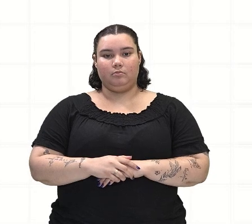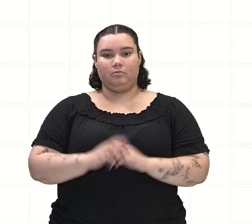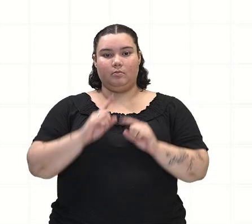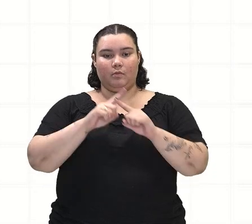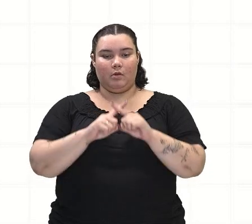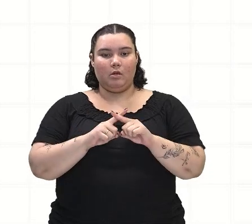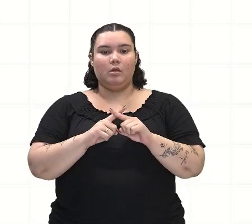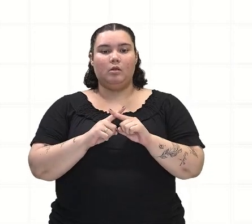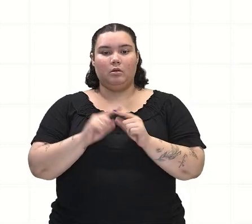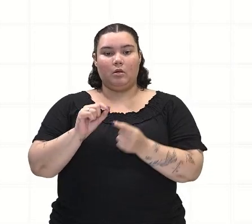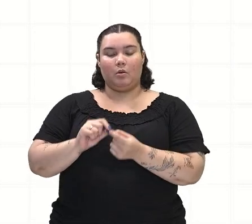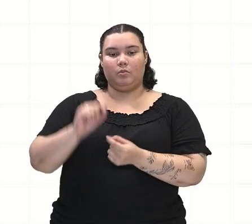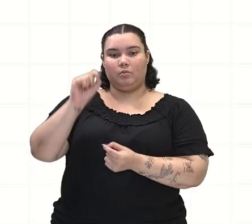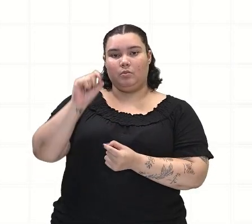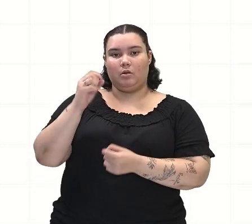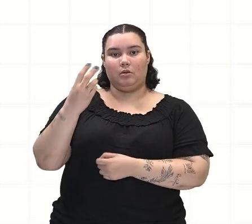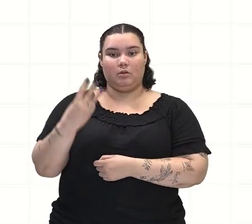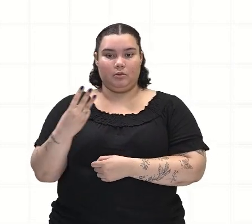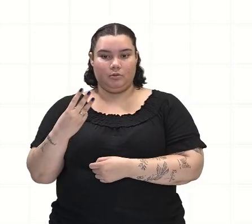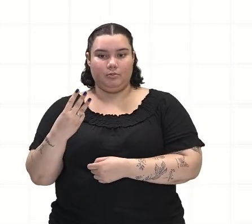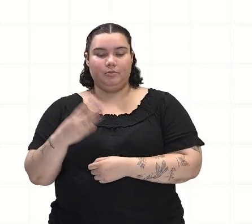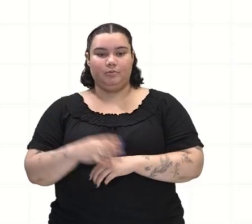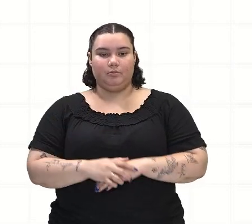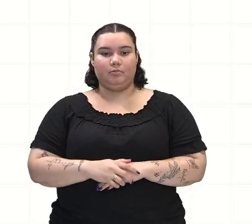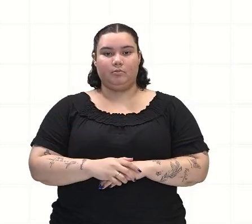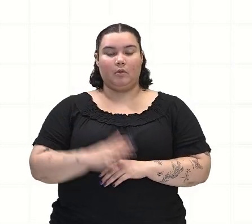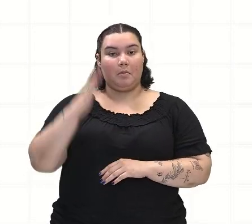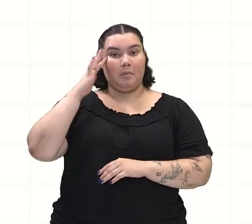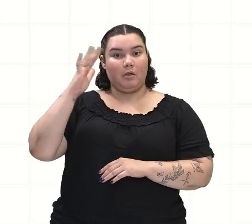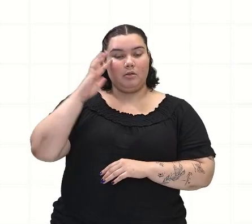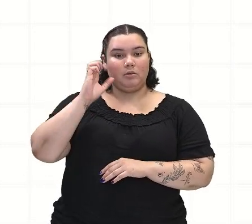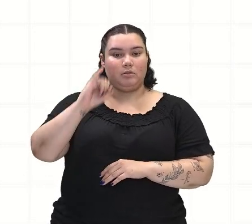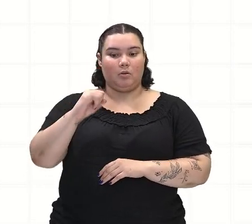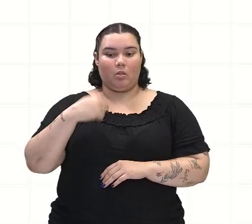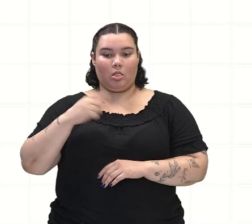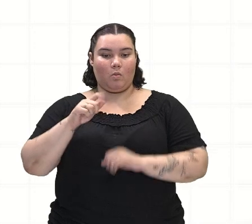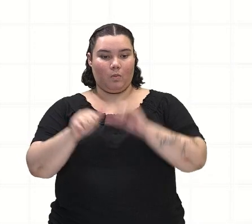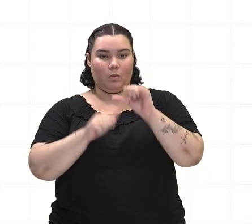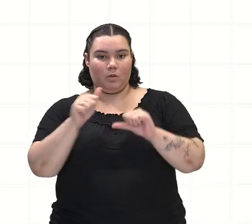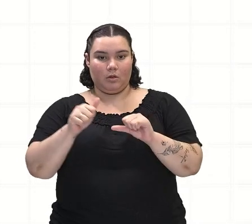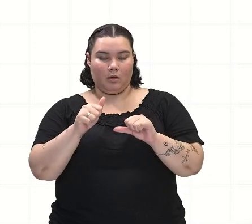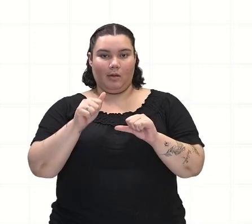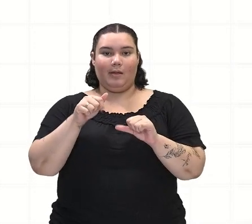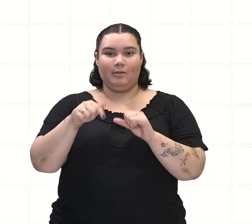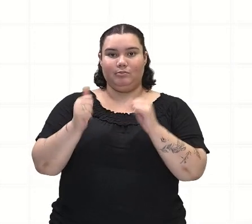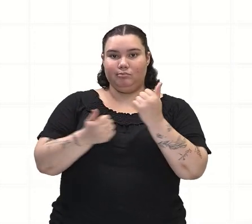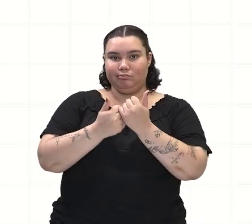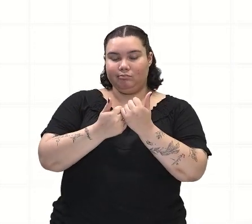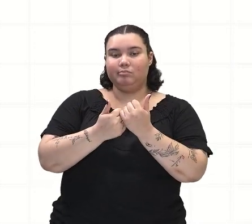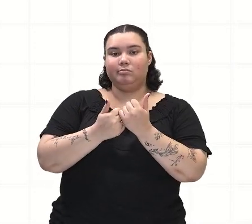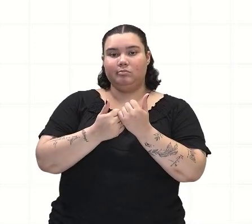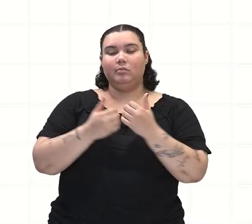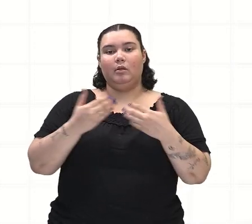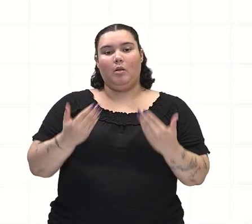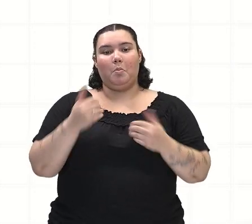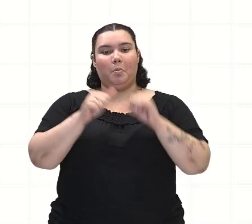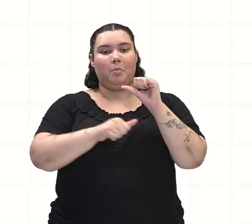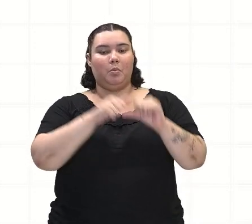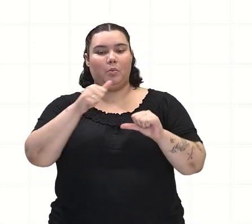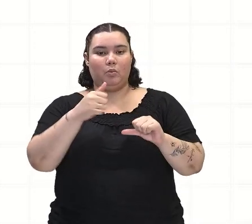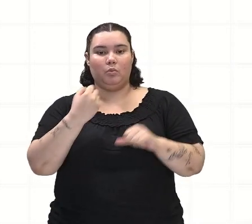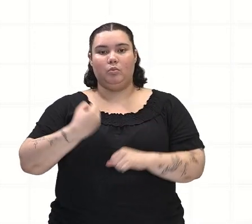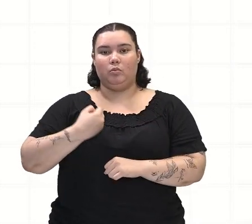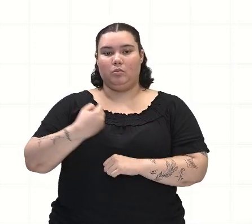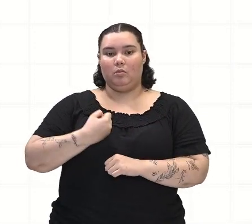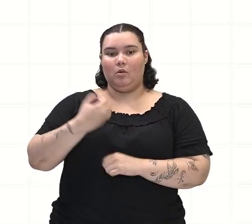pela altura, que é 3. Imagine se eu não fizesse a substituição, a transformação de milímetro